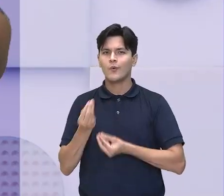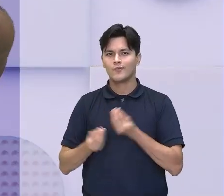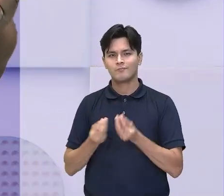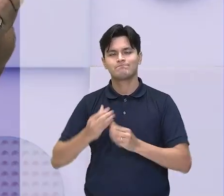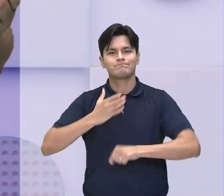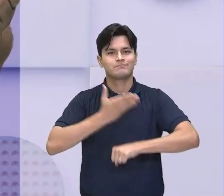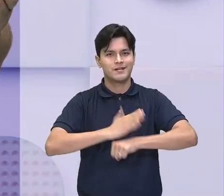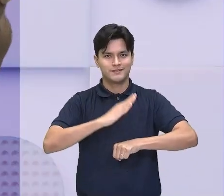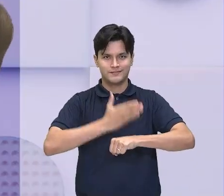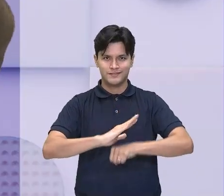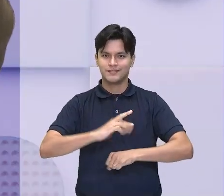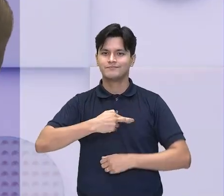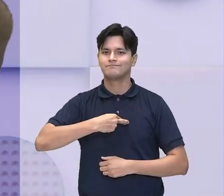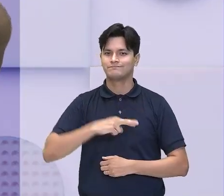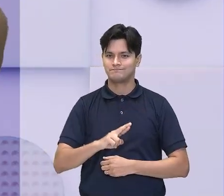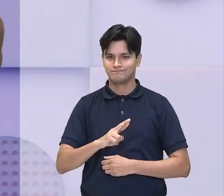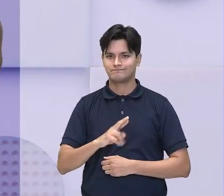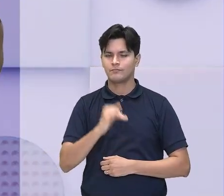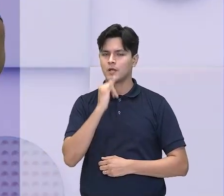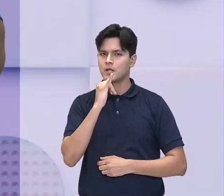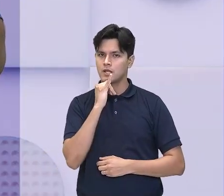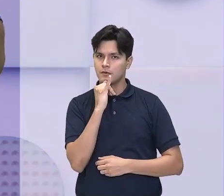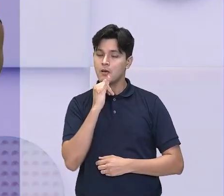Eu não sei vocês, mas a minha avózinha,